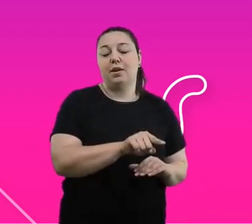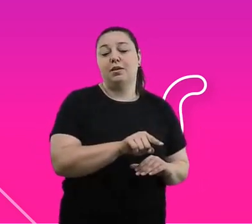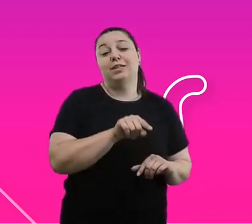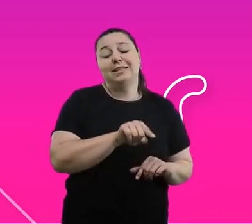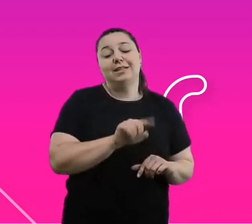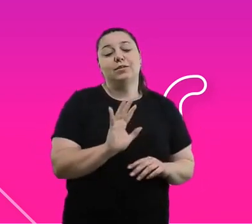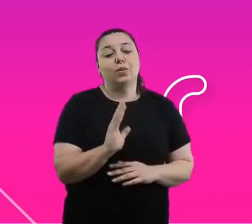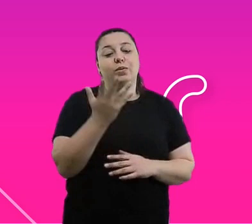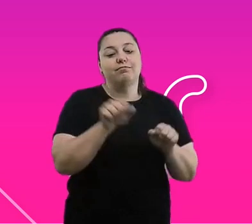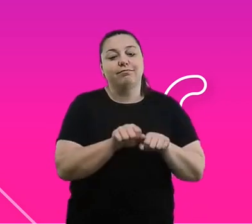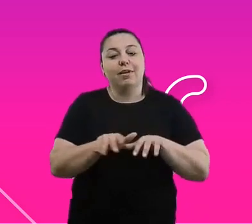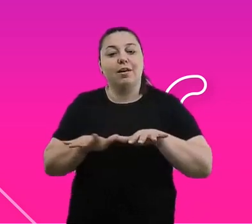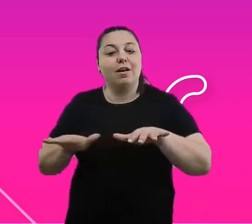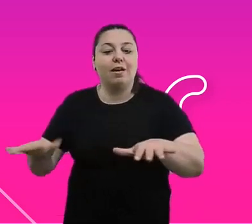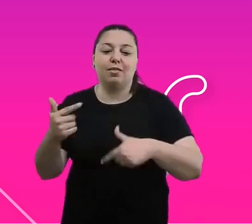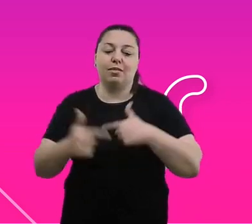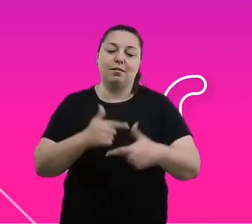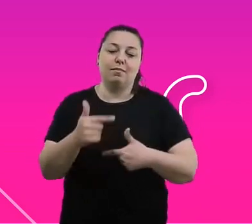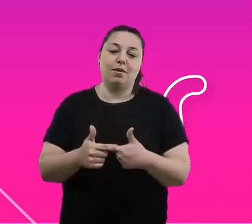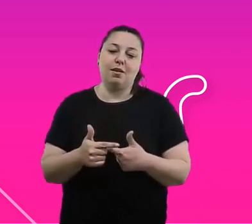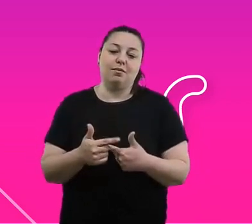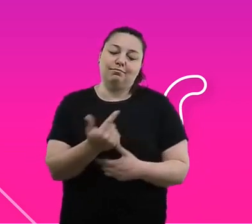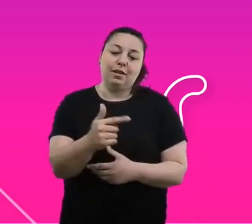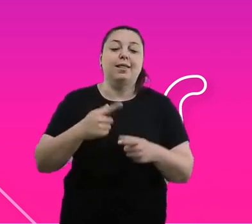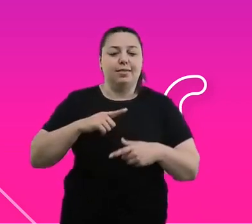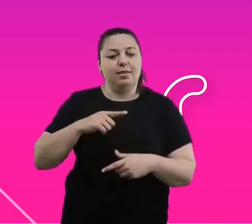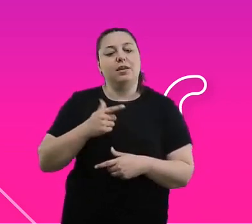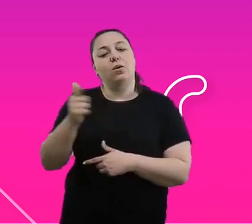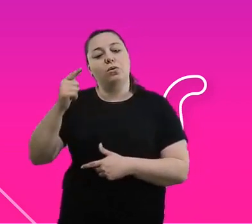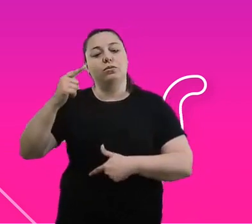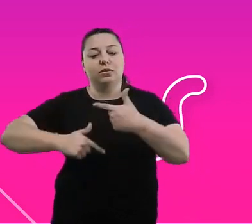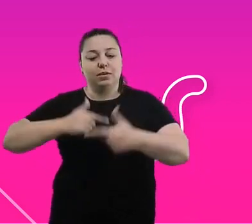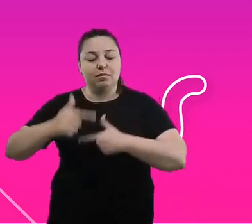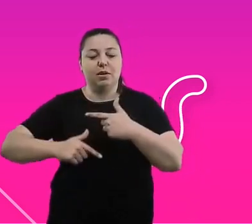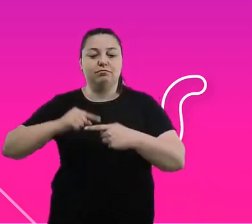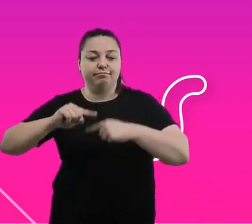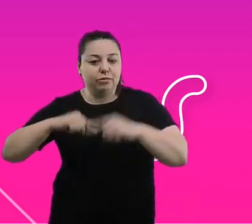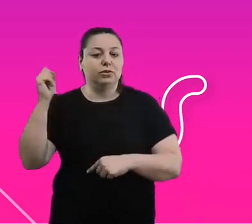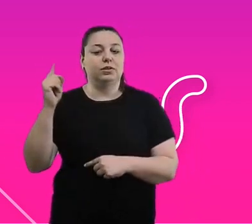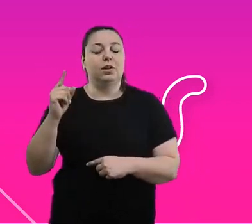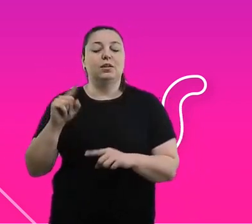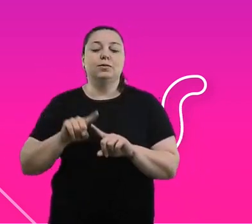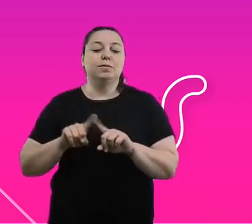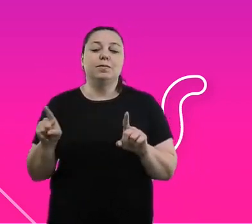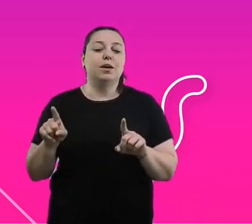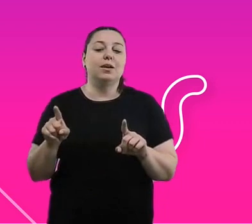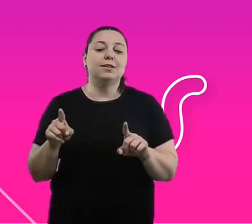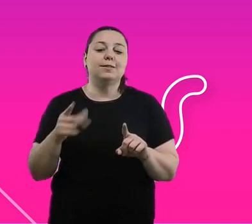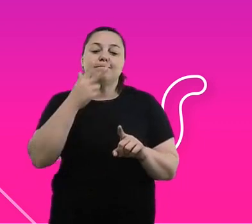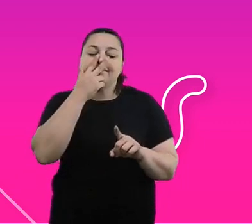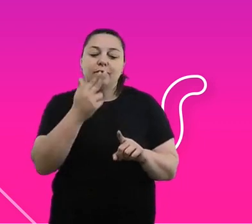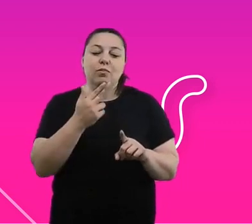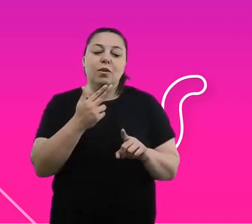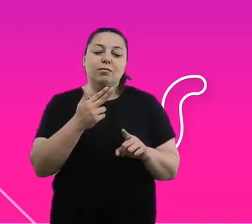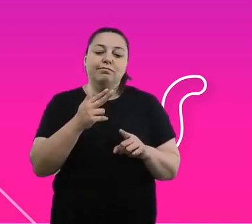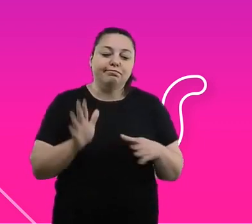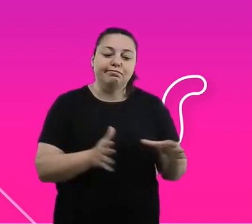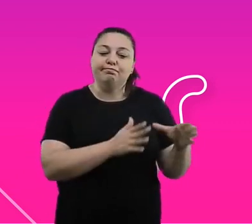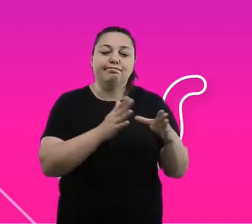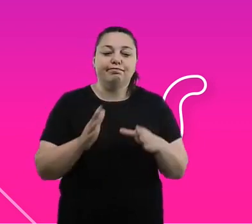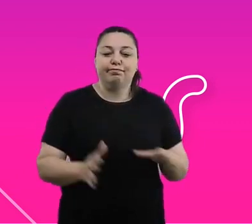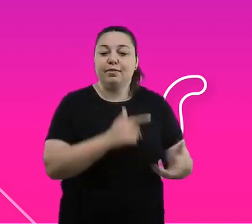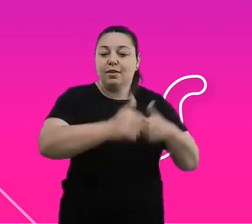que têm sucesso, mas que acabam levando a uma repetição de processos no futuro, sabe? Então, a